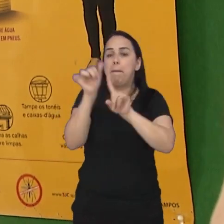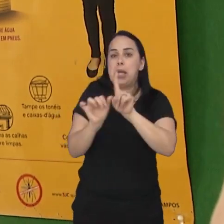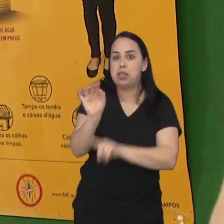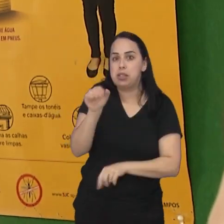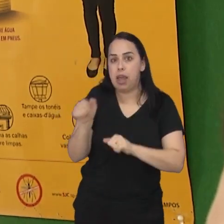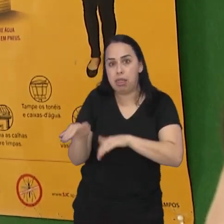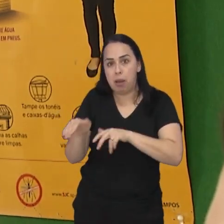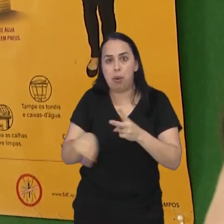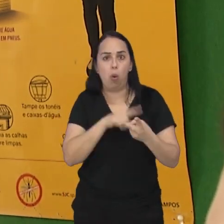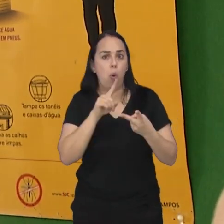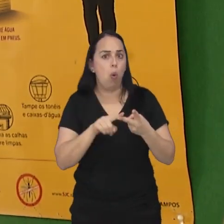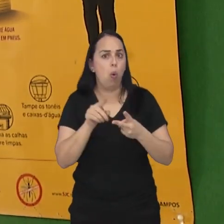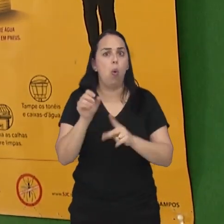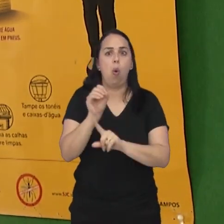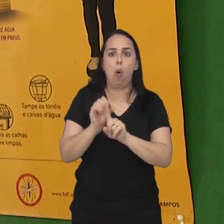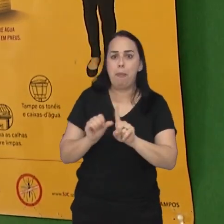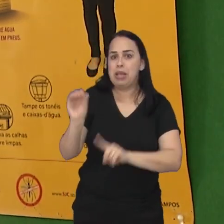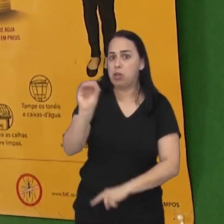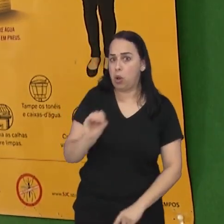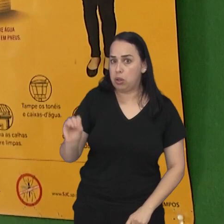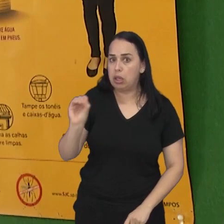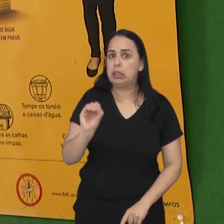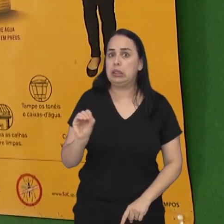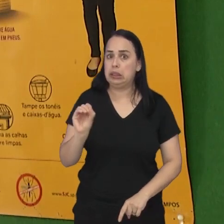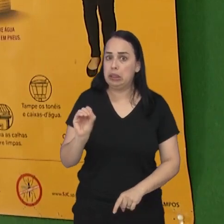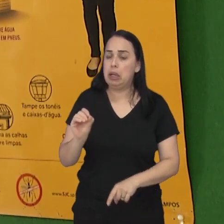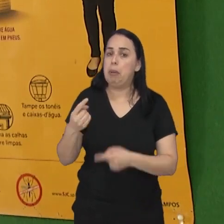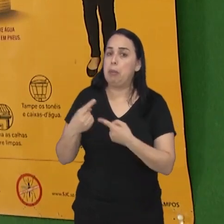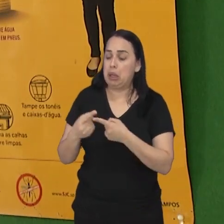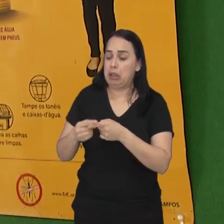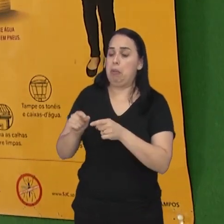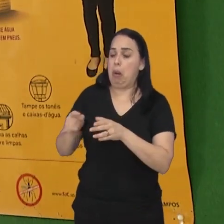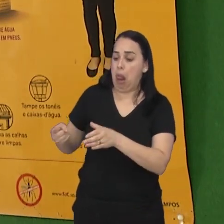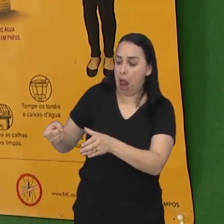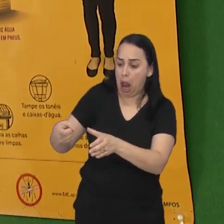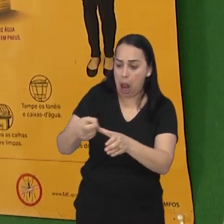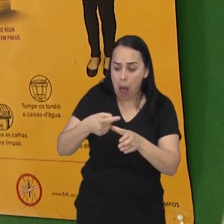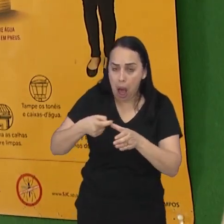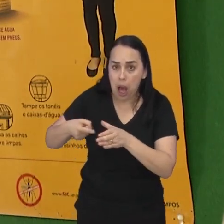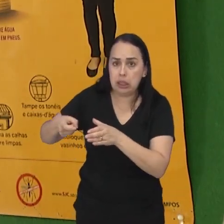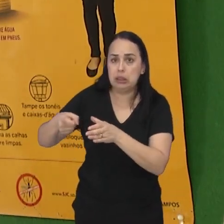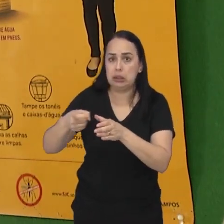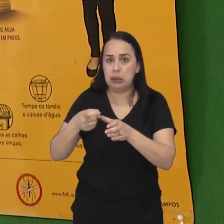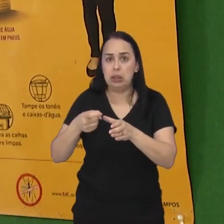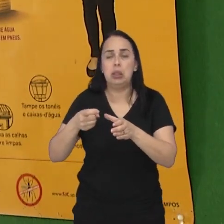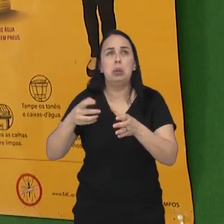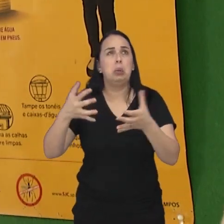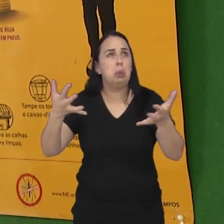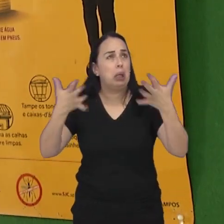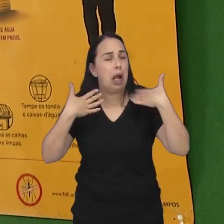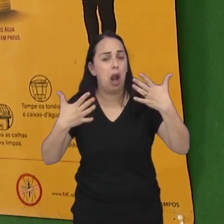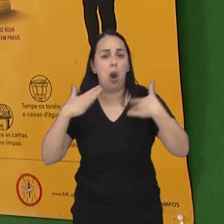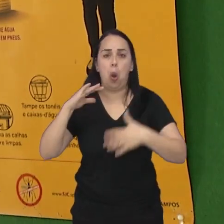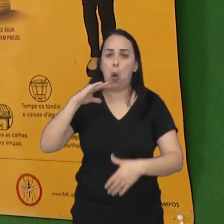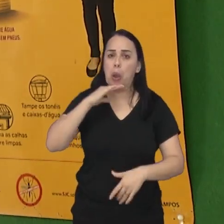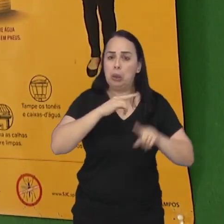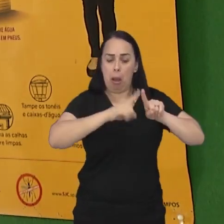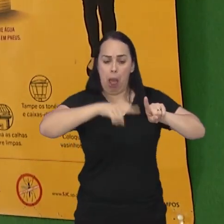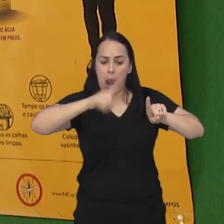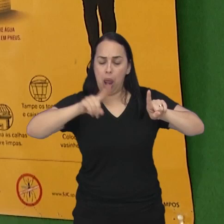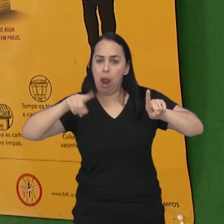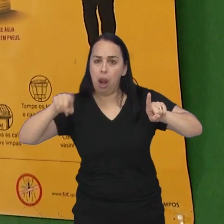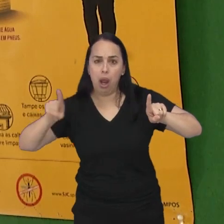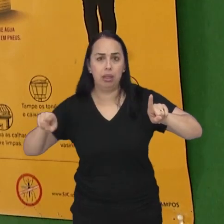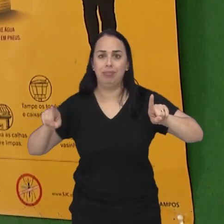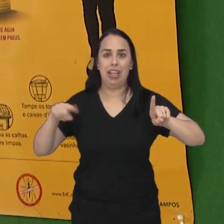características climáticas desse mês de setembro e outubro, ou seja, pré-avaliação de densidade larvária e durante a avaliação de densidade larvária, com ondas